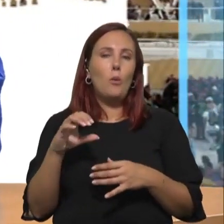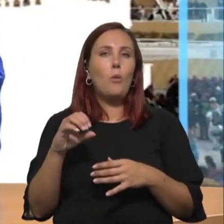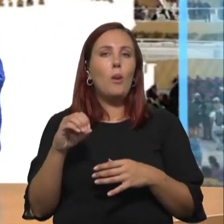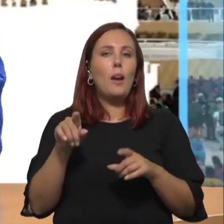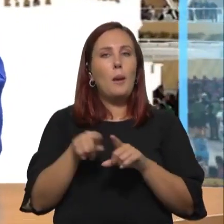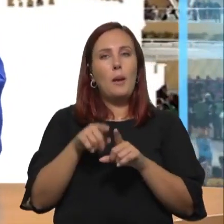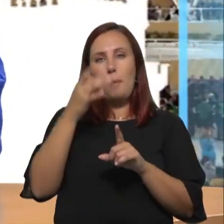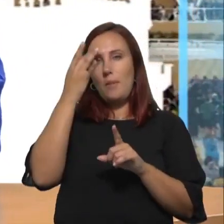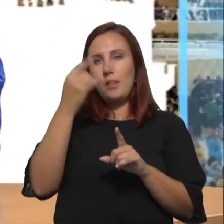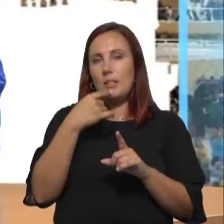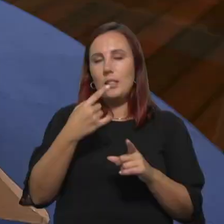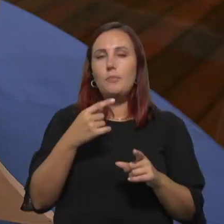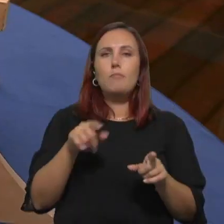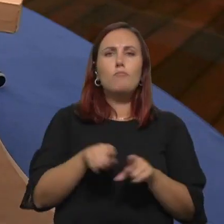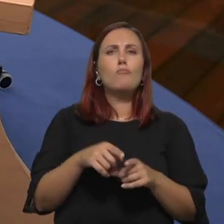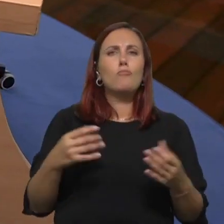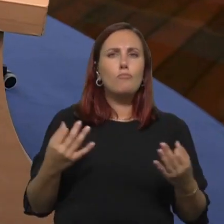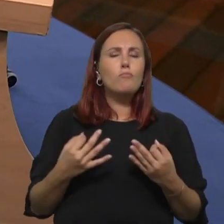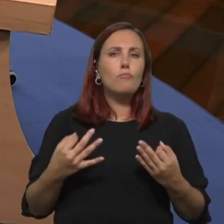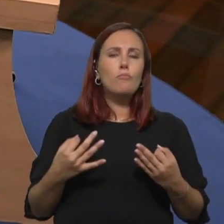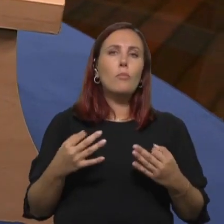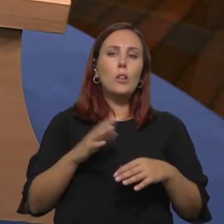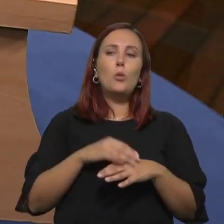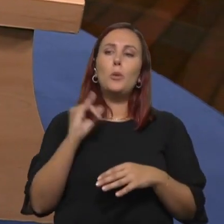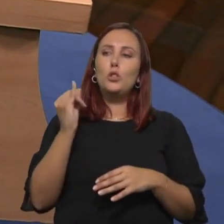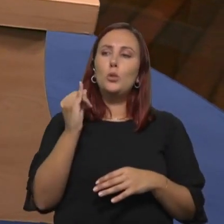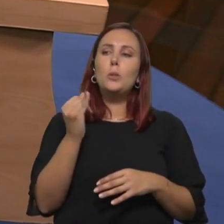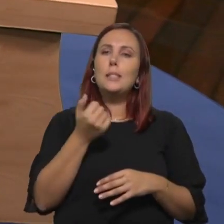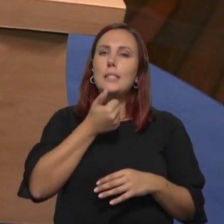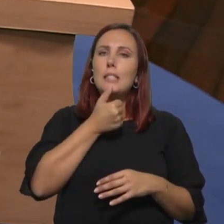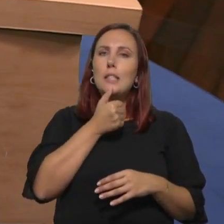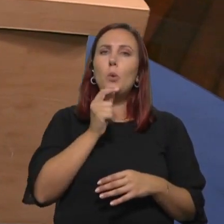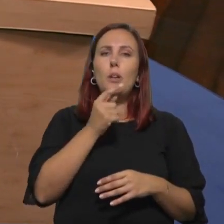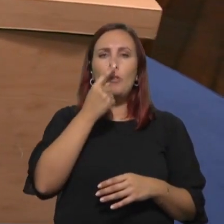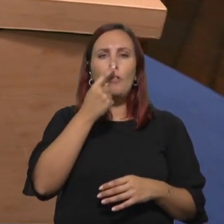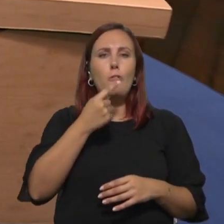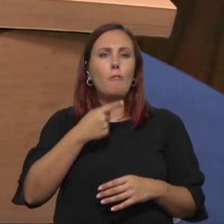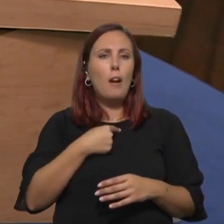porque o Instituto entendeu que havia aqui uma lacuna